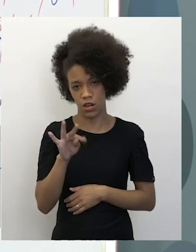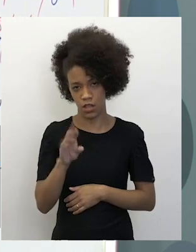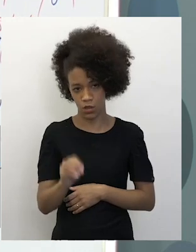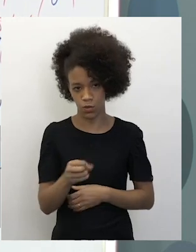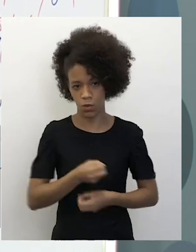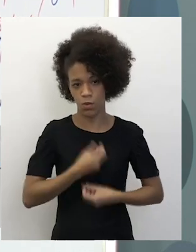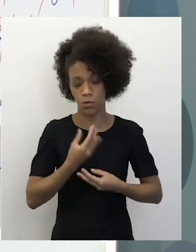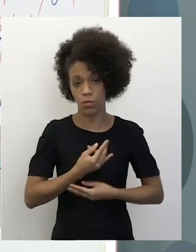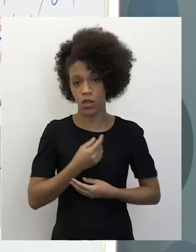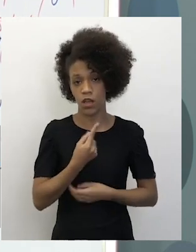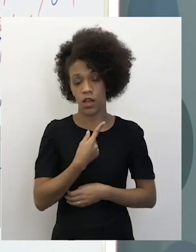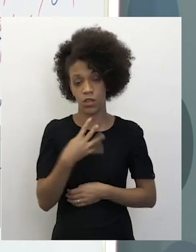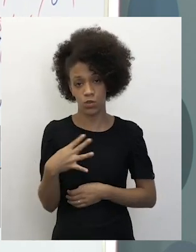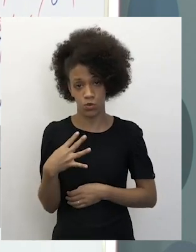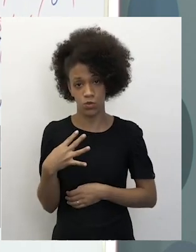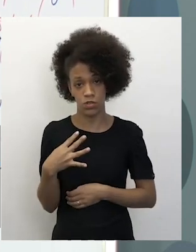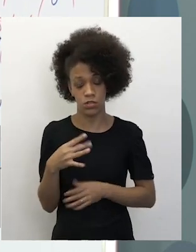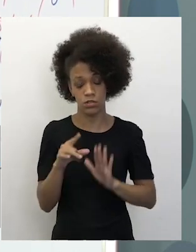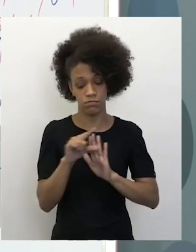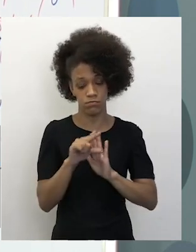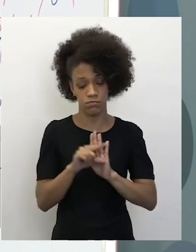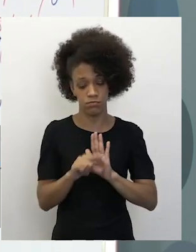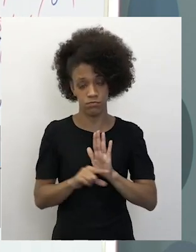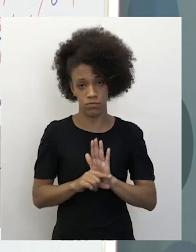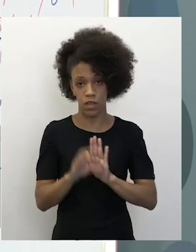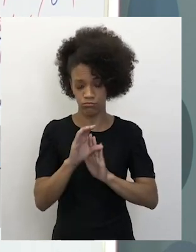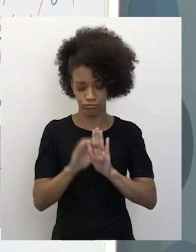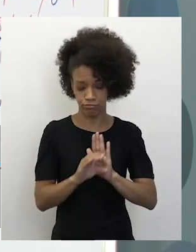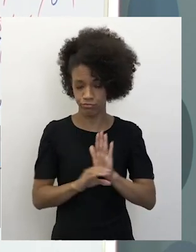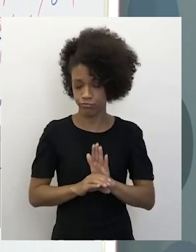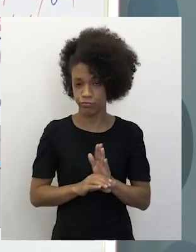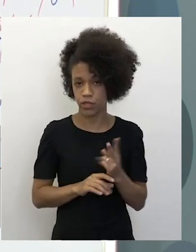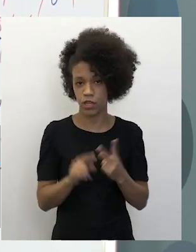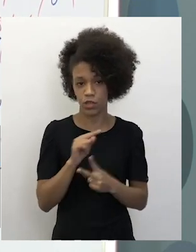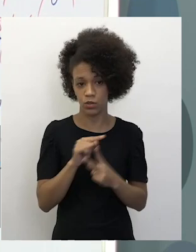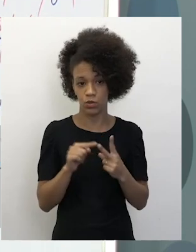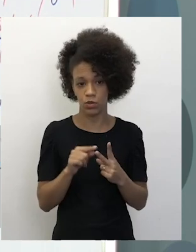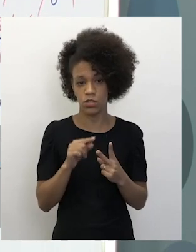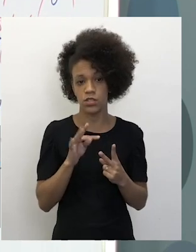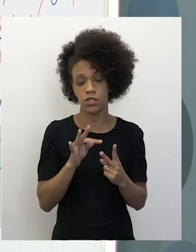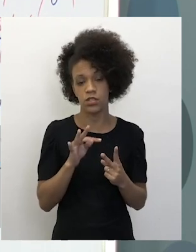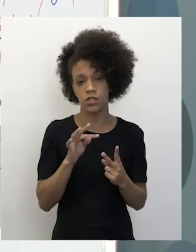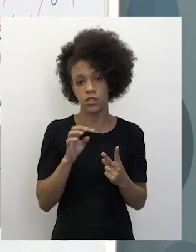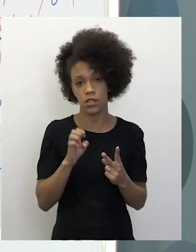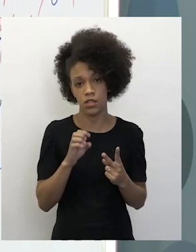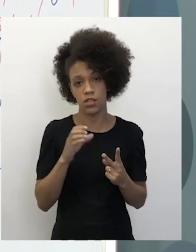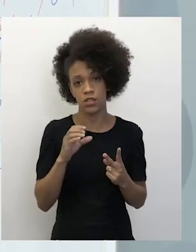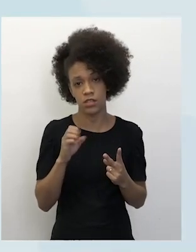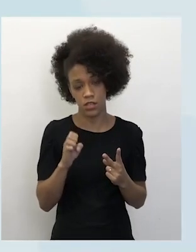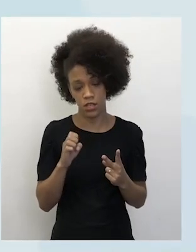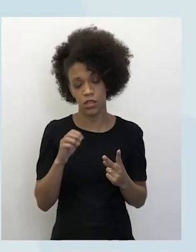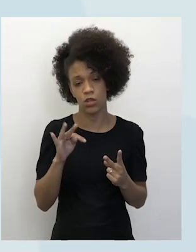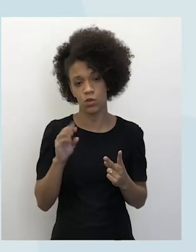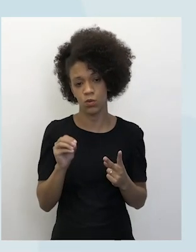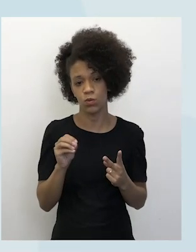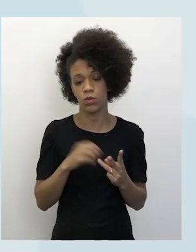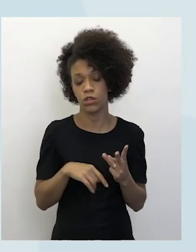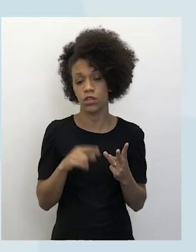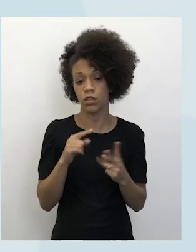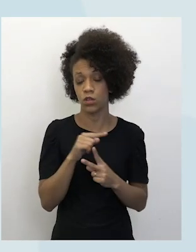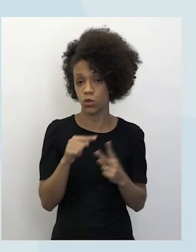de 14 versos e dois tercetos dois quartetos na tela por favor